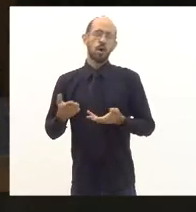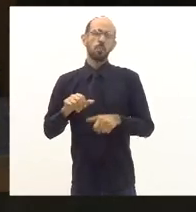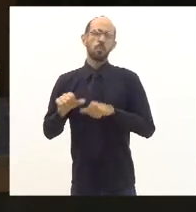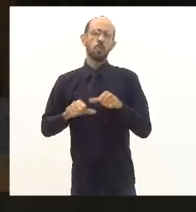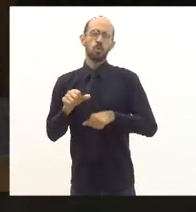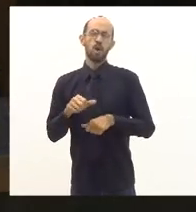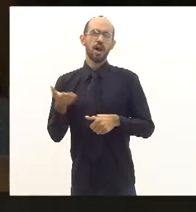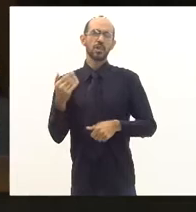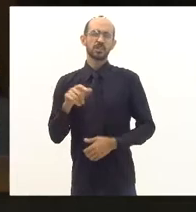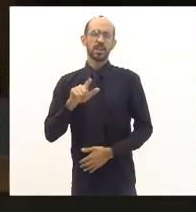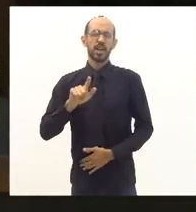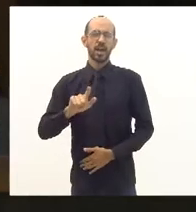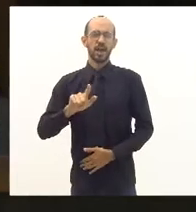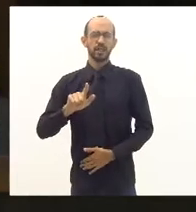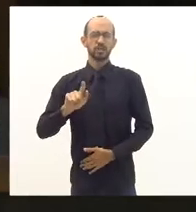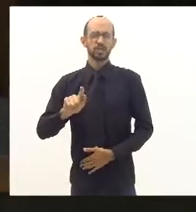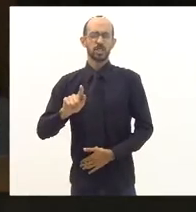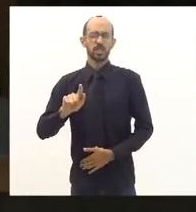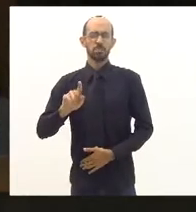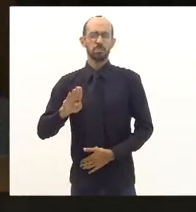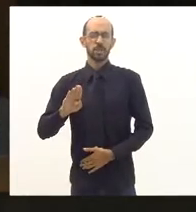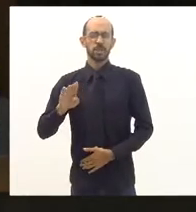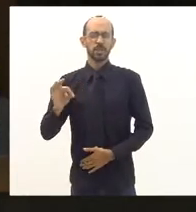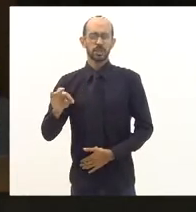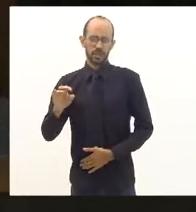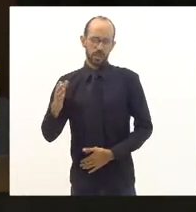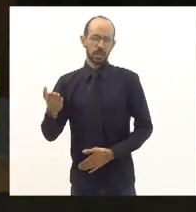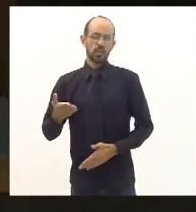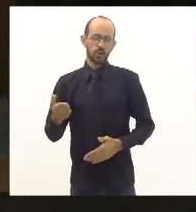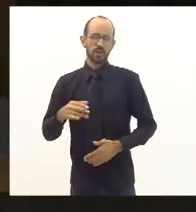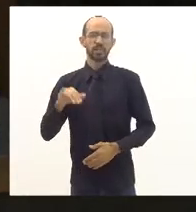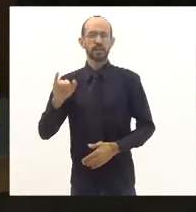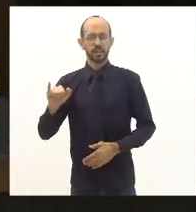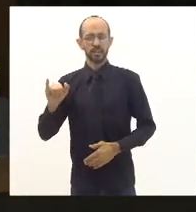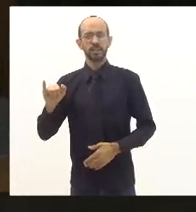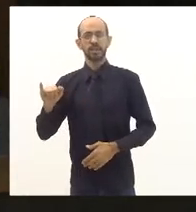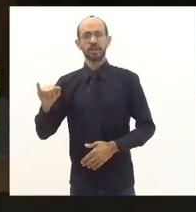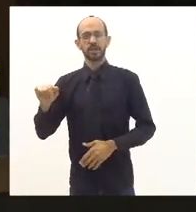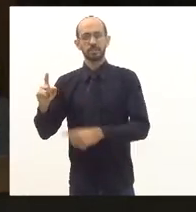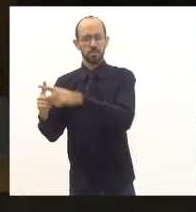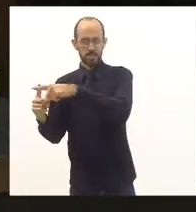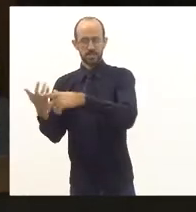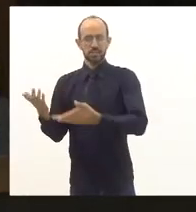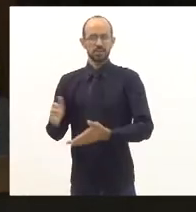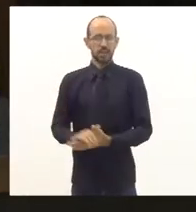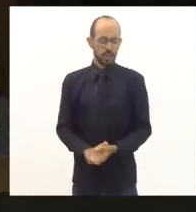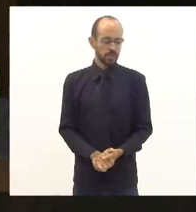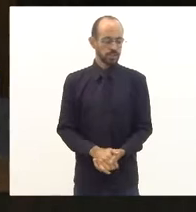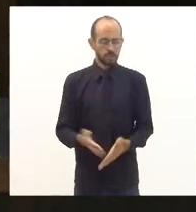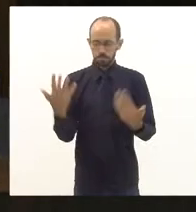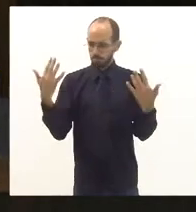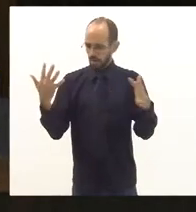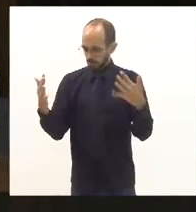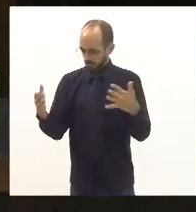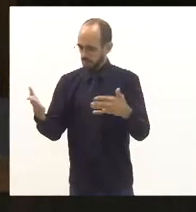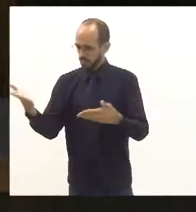anos atrás. Então, não posso deixar de parabenizar você e o Cláudio pela construção desse momento.